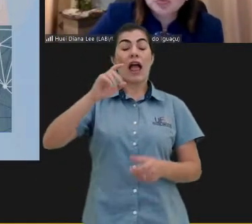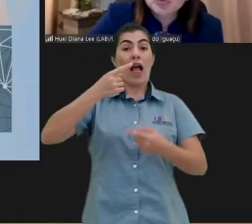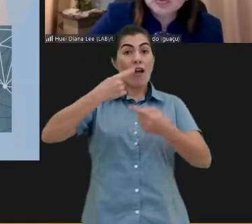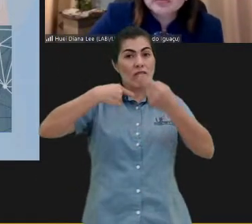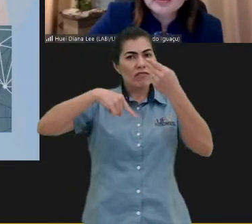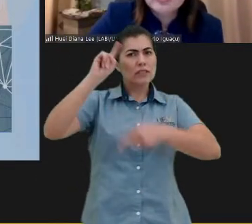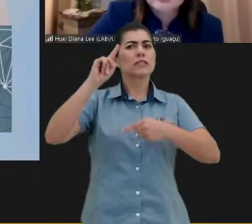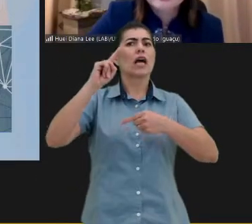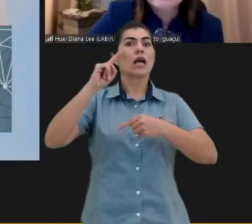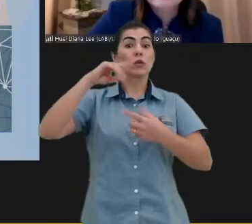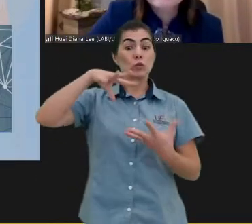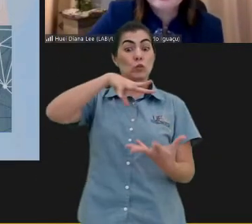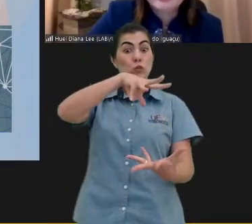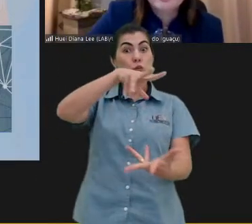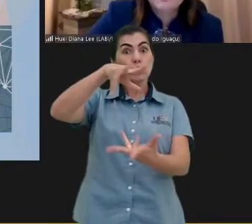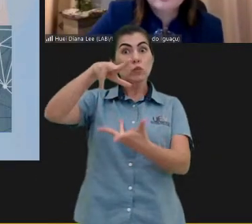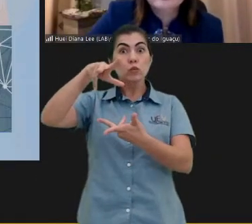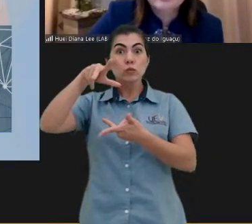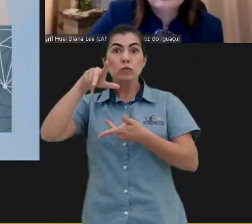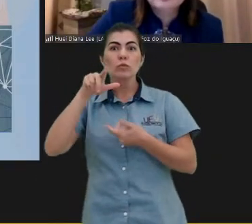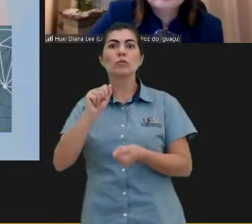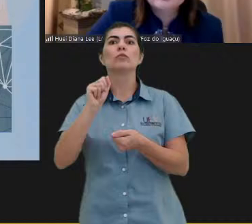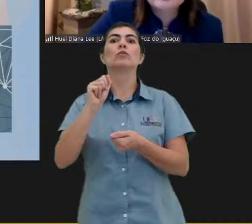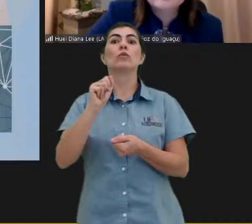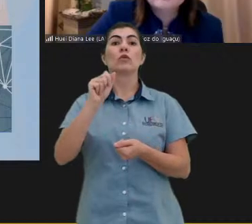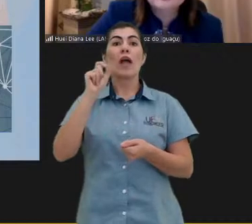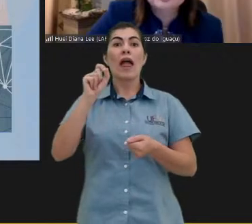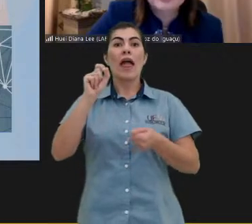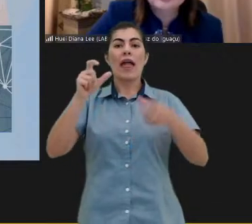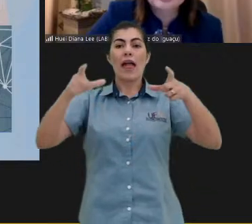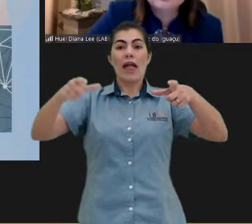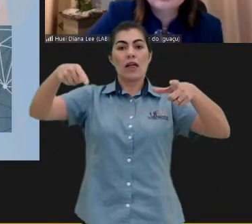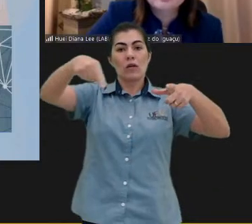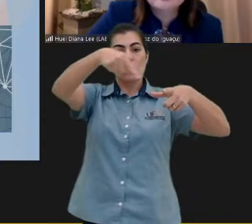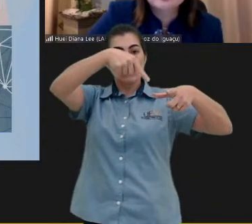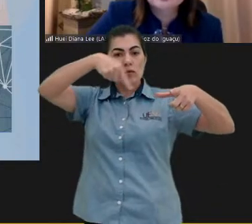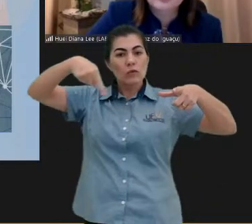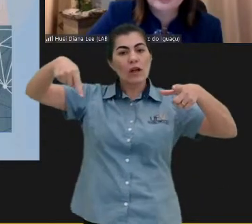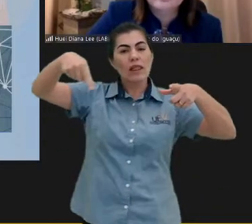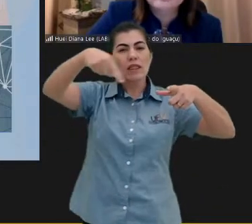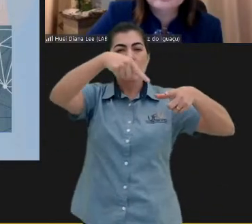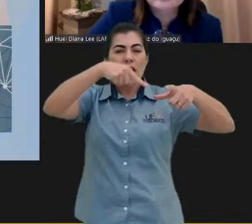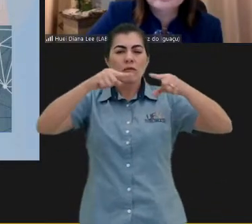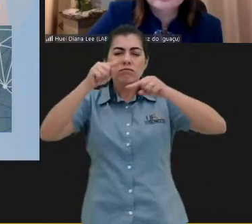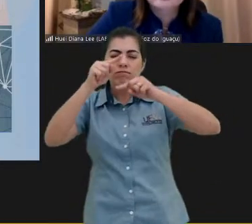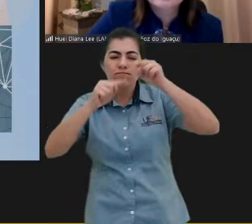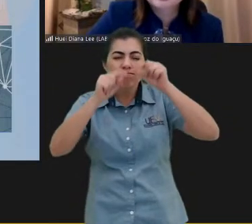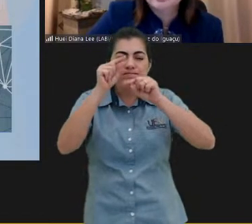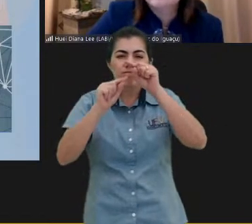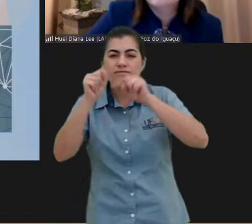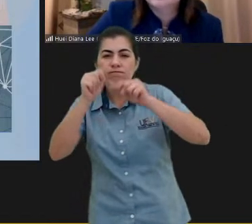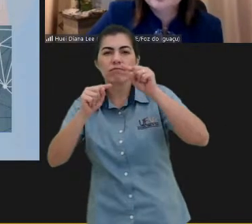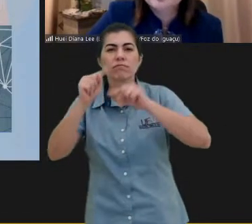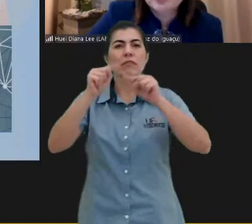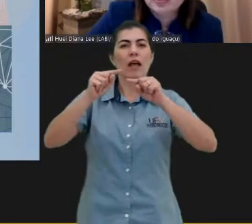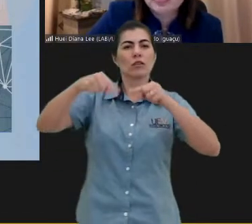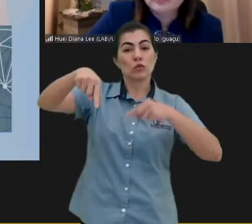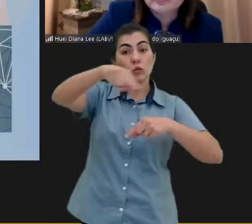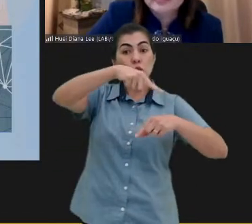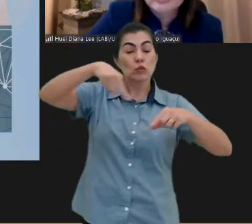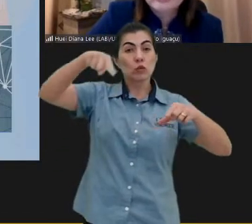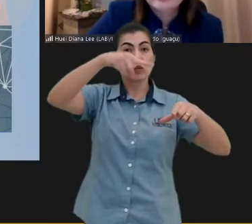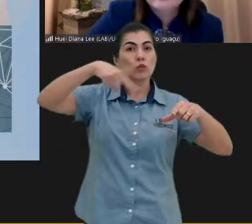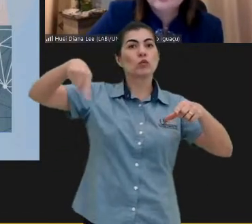avançadas do mundo. E é um anel de aceleração de partículas circular que gera a luz